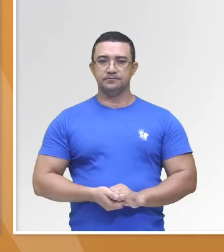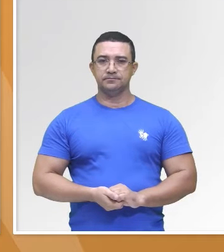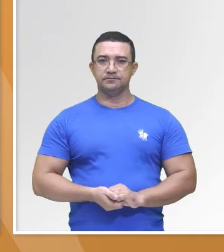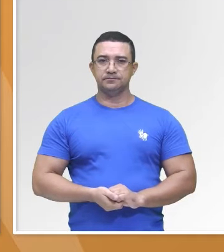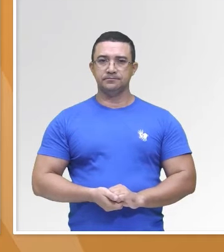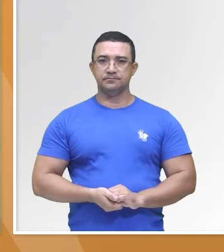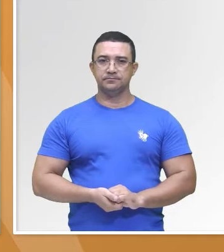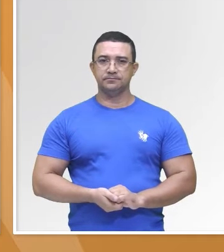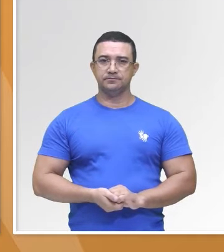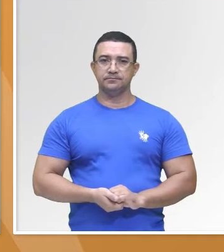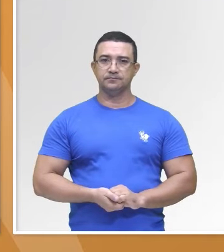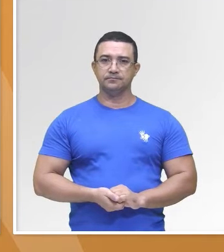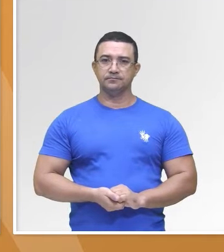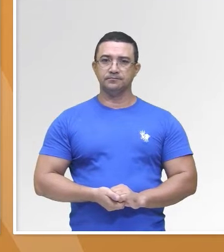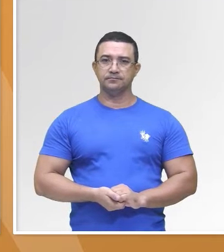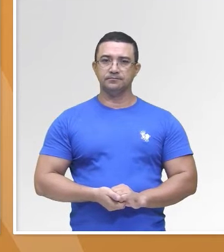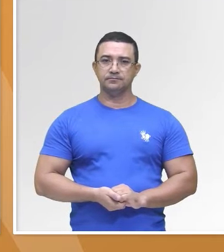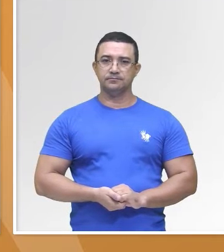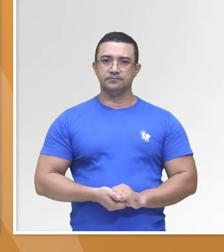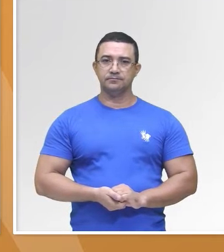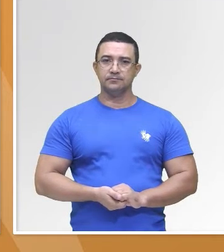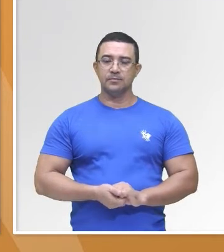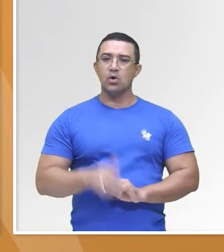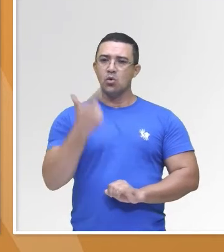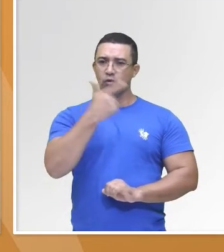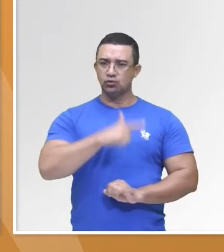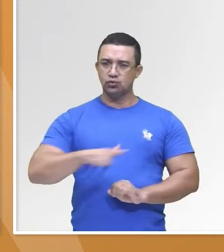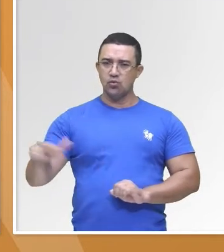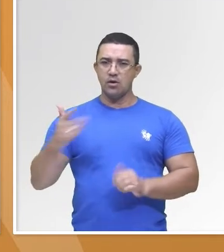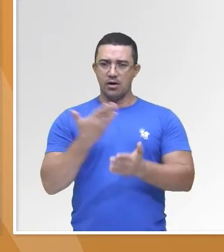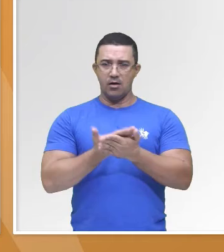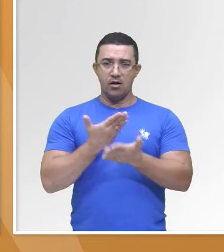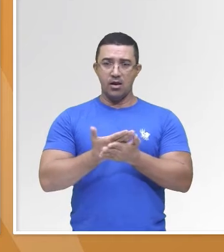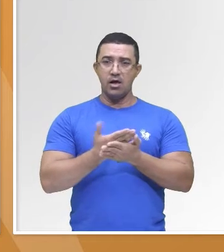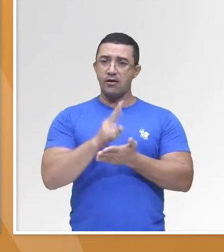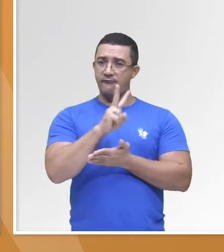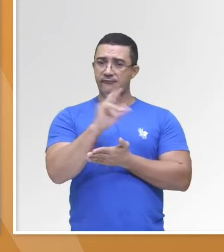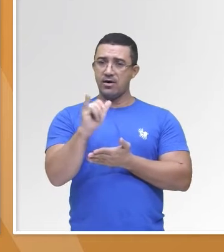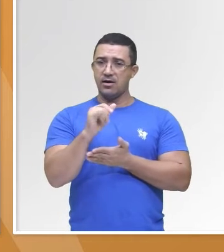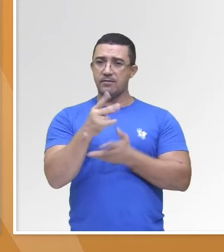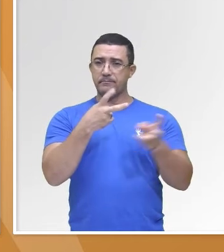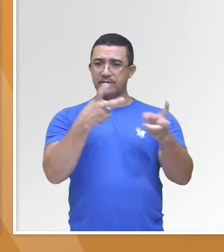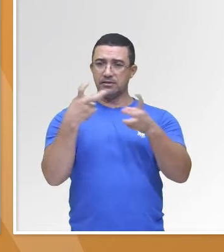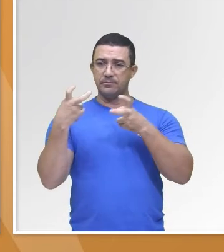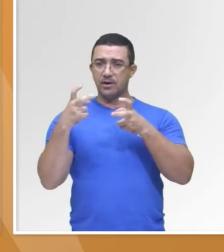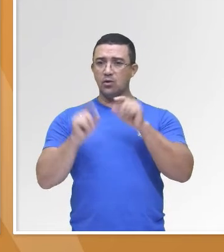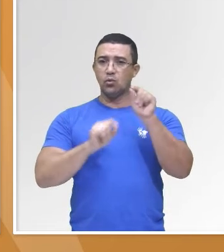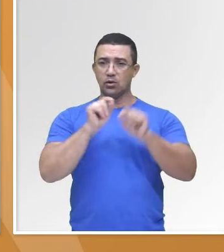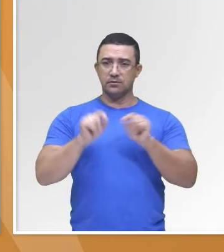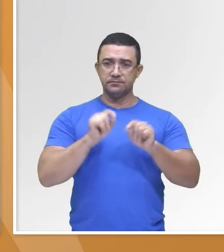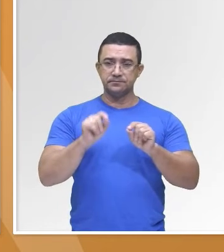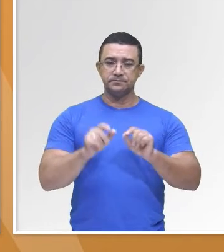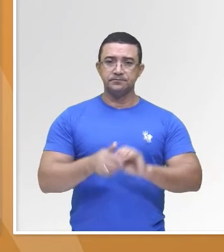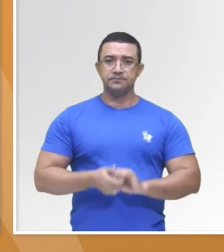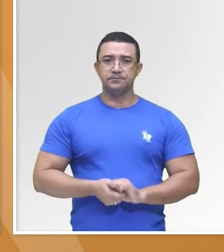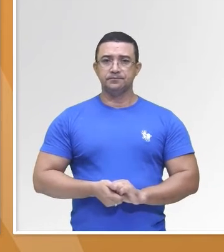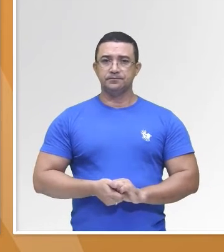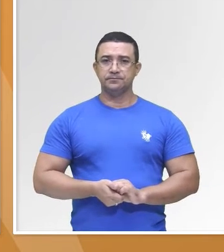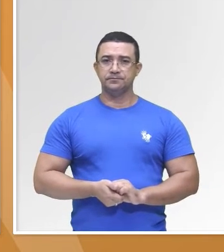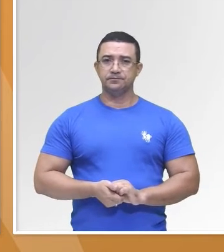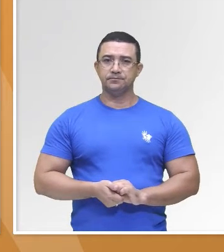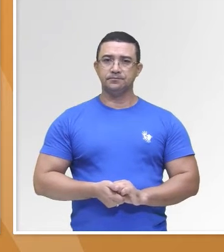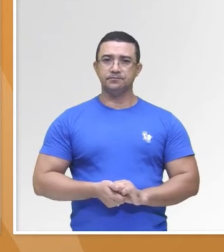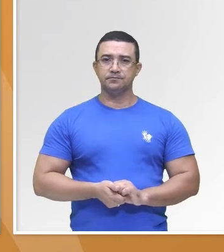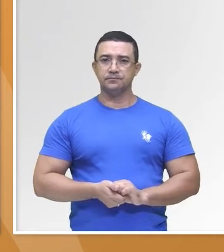Então, vamos continuar a nossa aula e a gente vai verificar ainda sobre essa